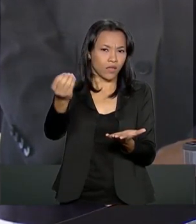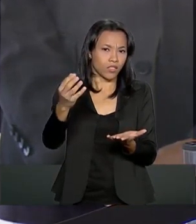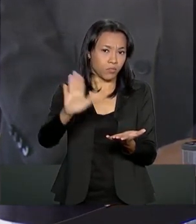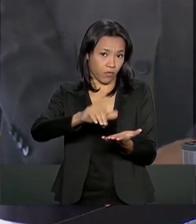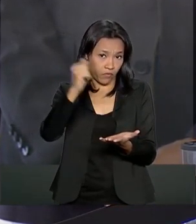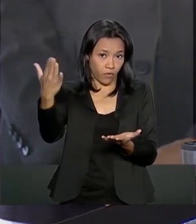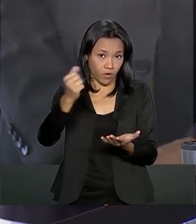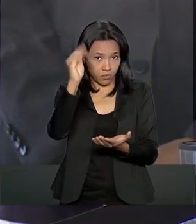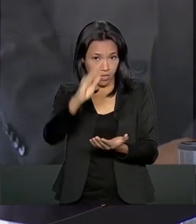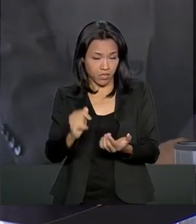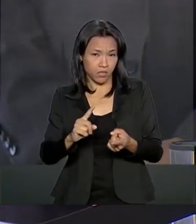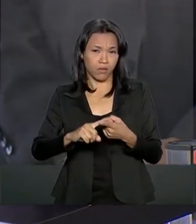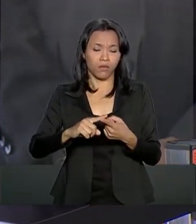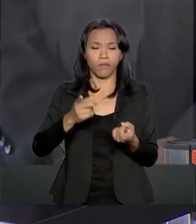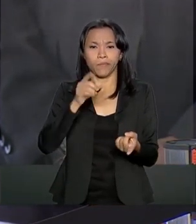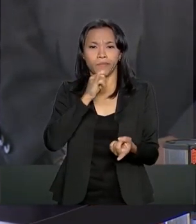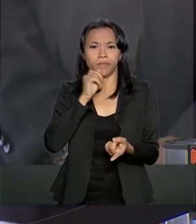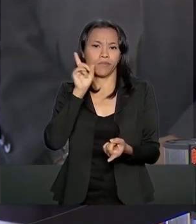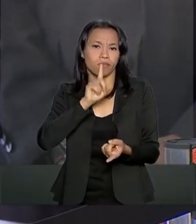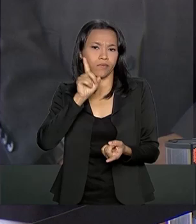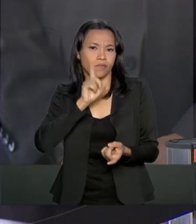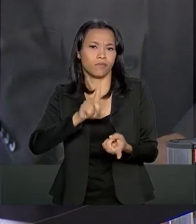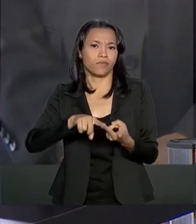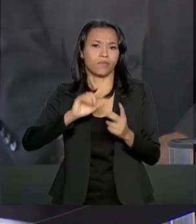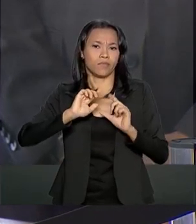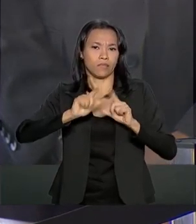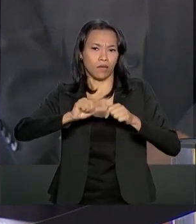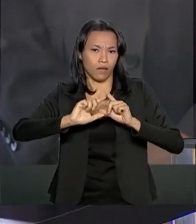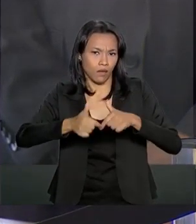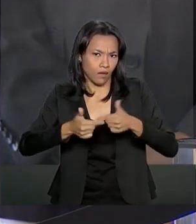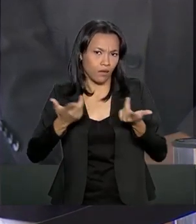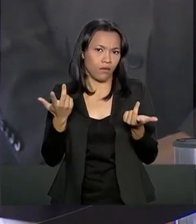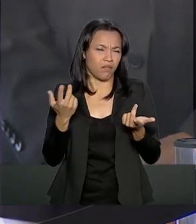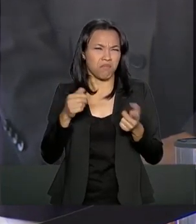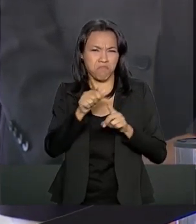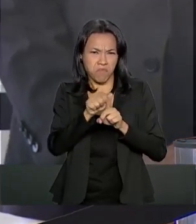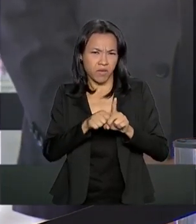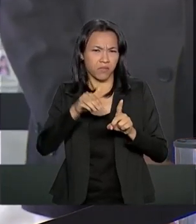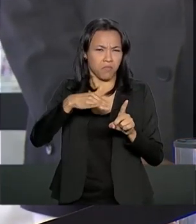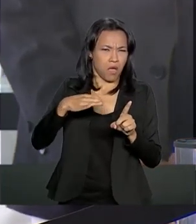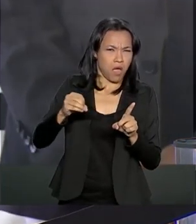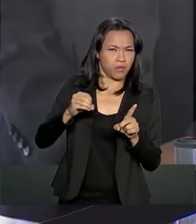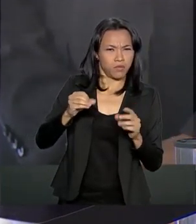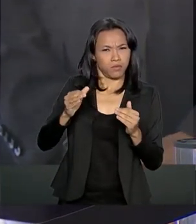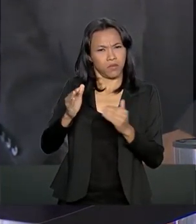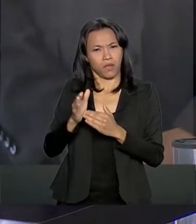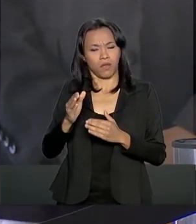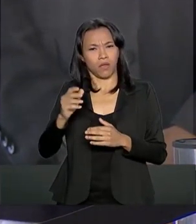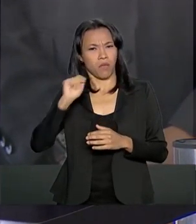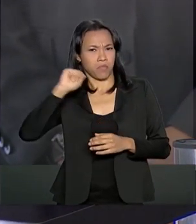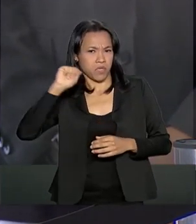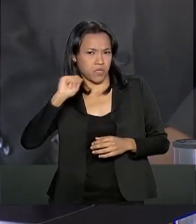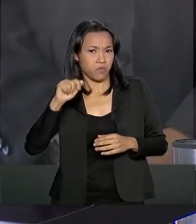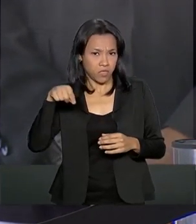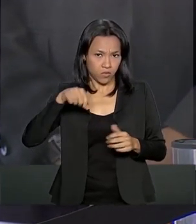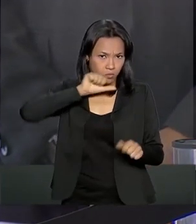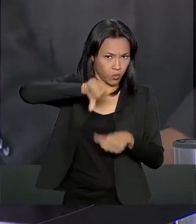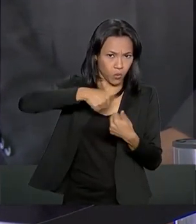Estados Unidos? Tinha uma previsão de que ele pudesse ir em março, em abril. Isso muda depois do processo operatório? Está